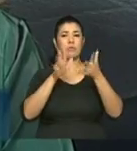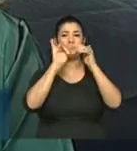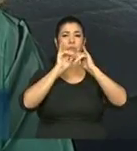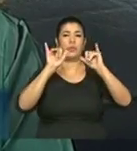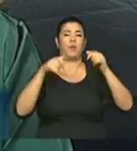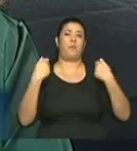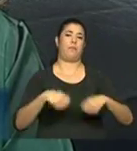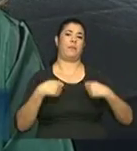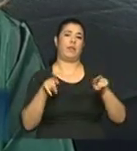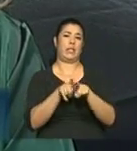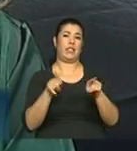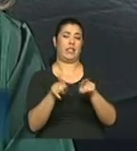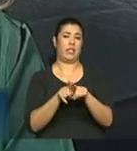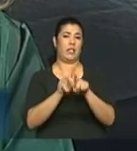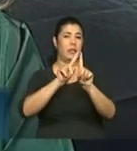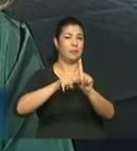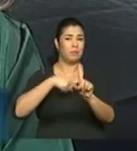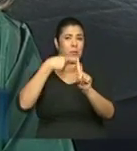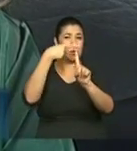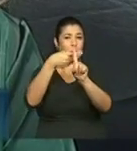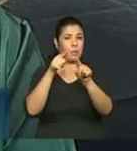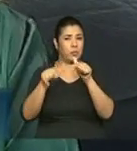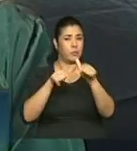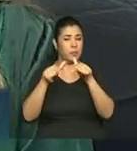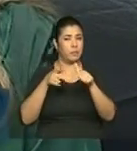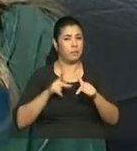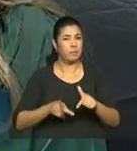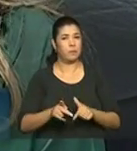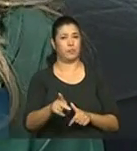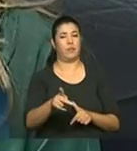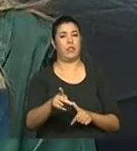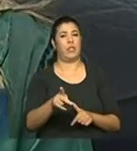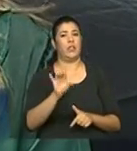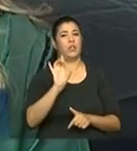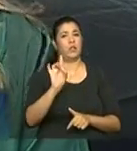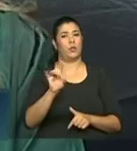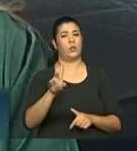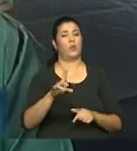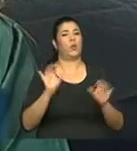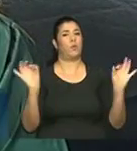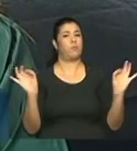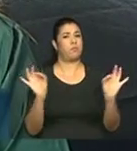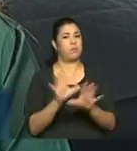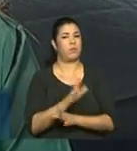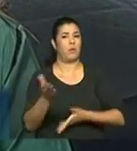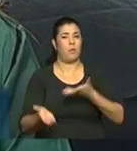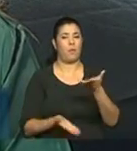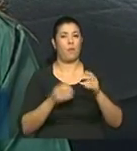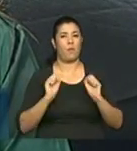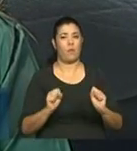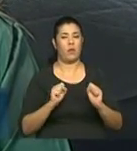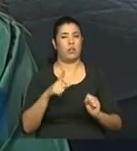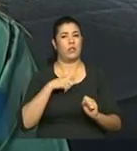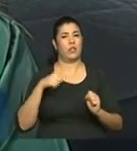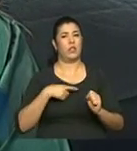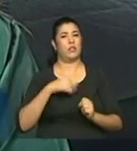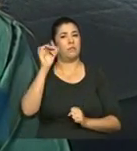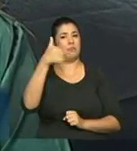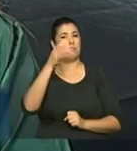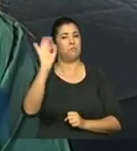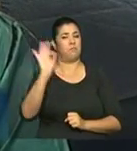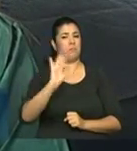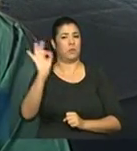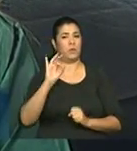a necessidade de se completar o tratamento, porque é só completando o tratamento que nós podemos garantir a cura, que